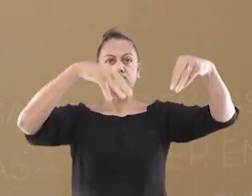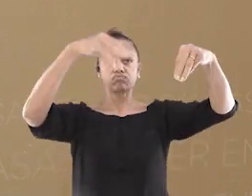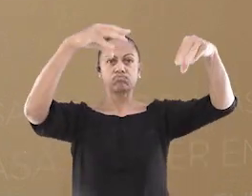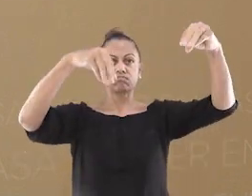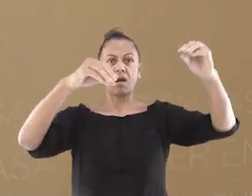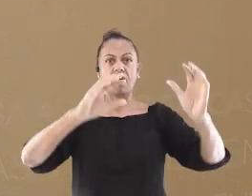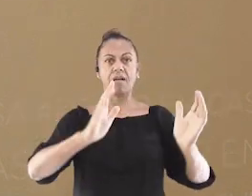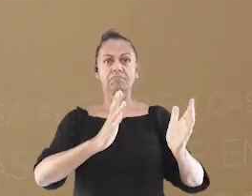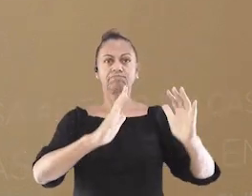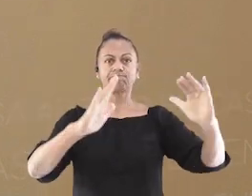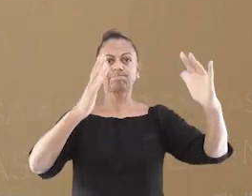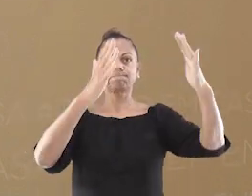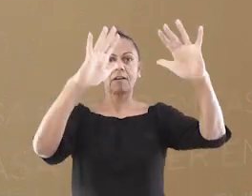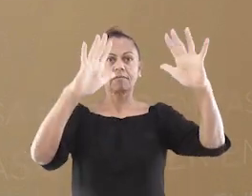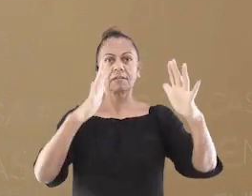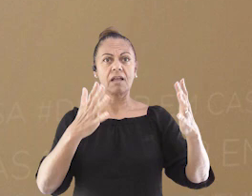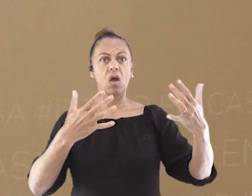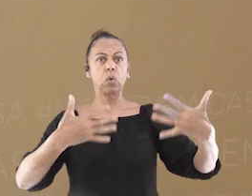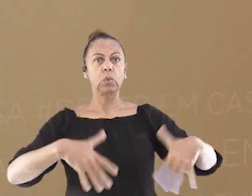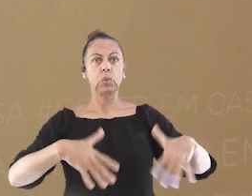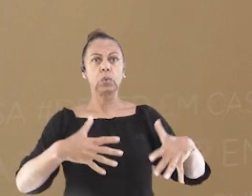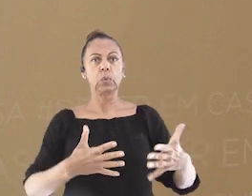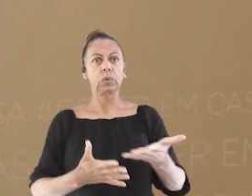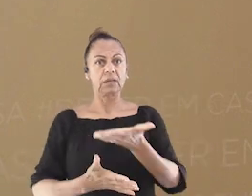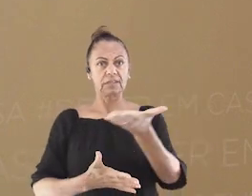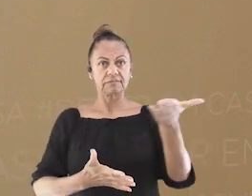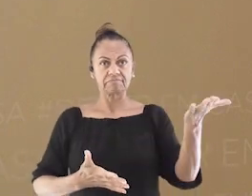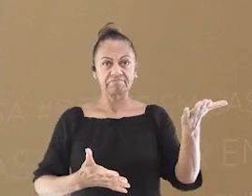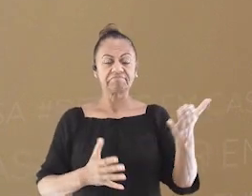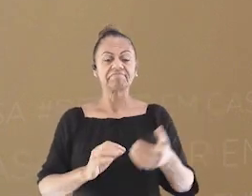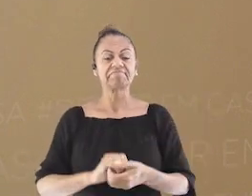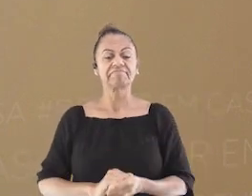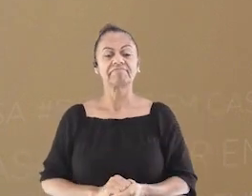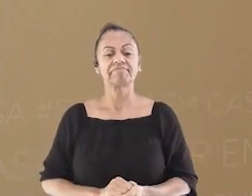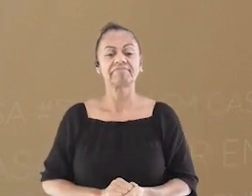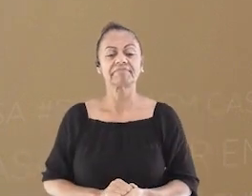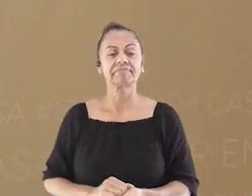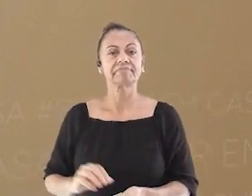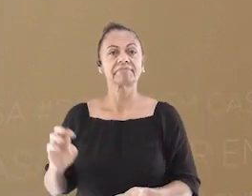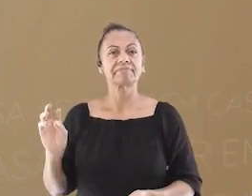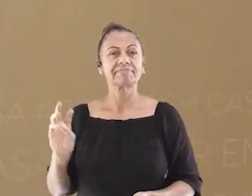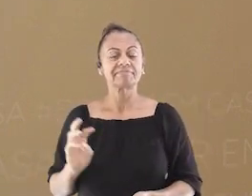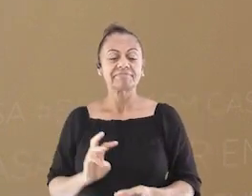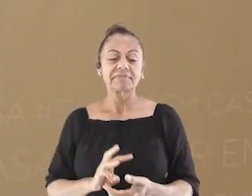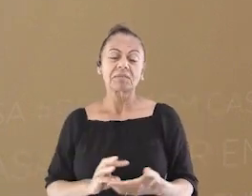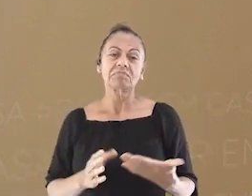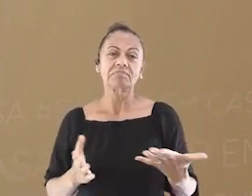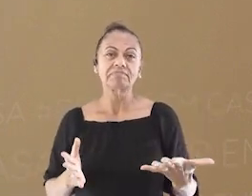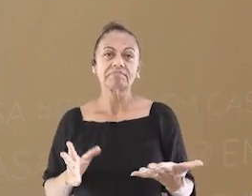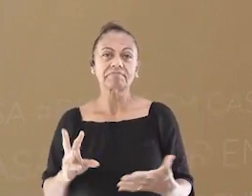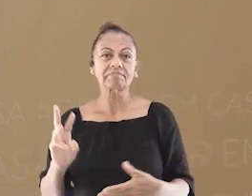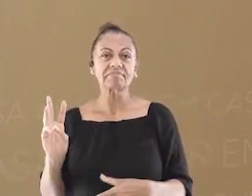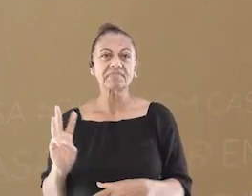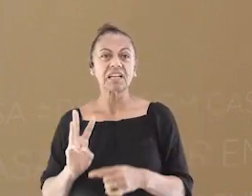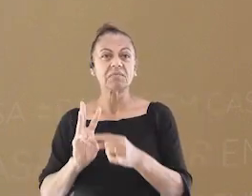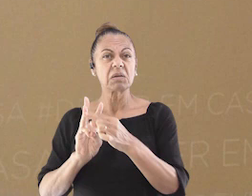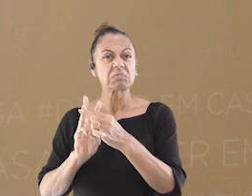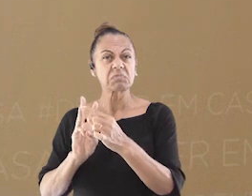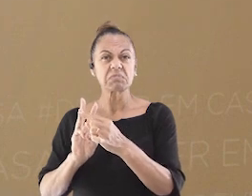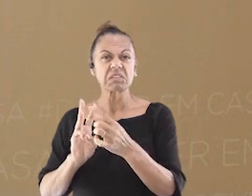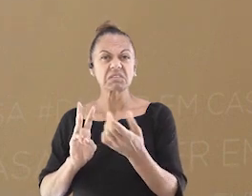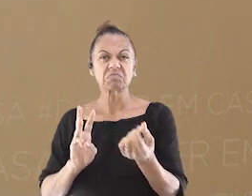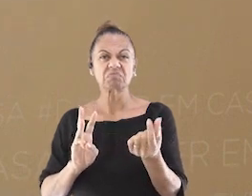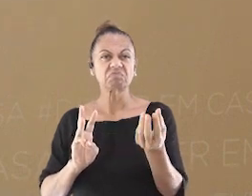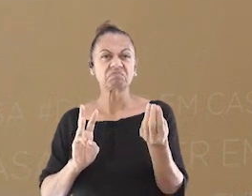atividade. Para o primeiro trabalhador da parábola, talvez o trabalho não tivesse nenhum significado, ou tivesse até um